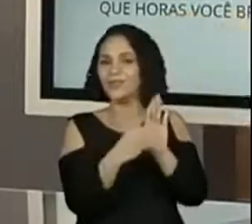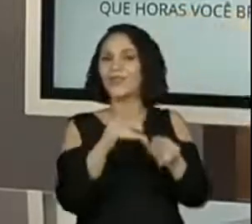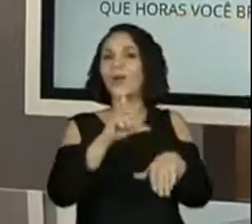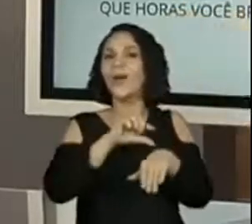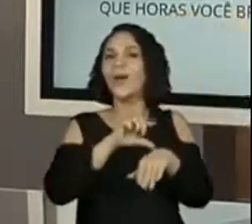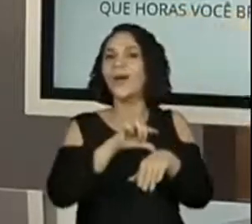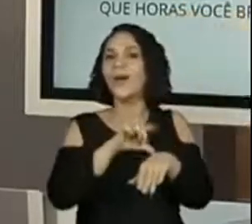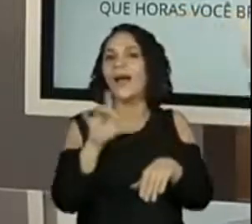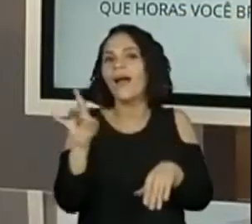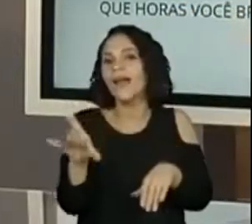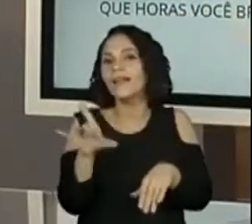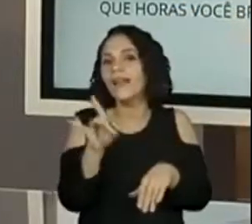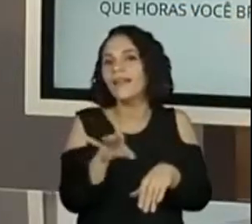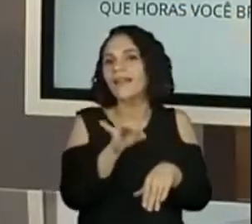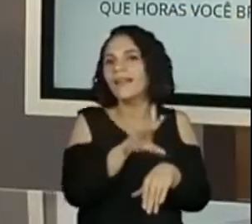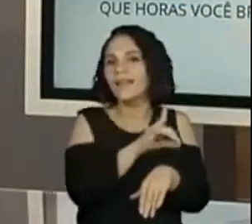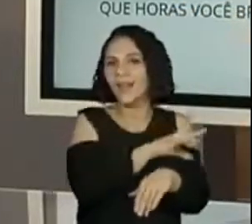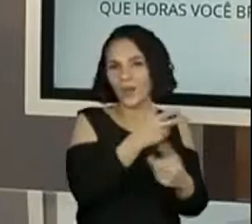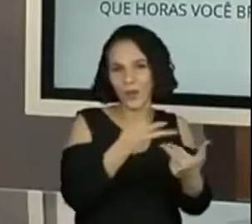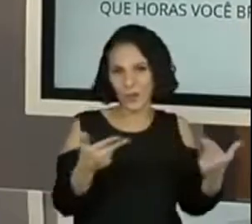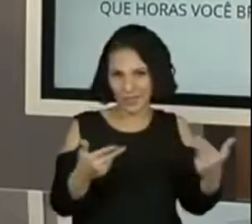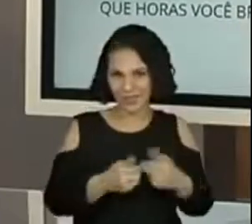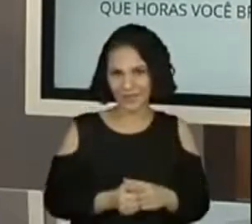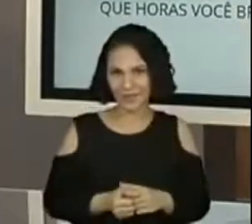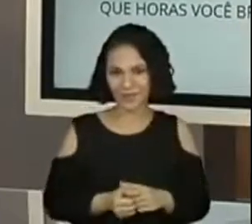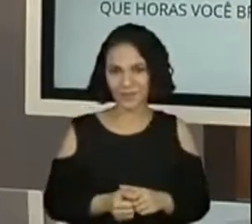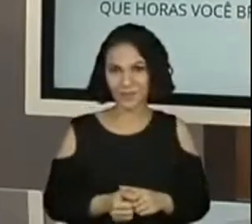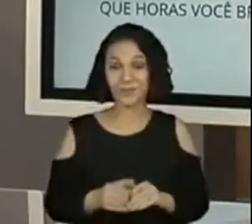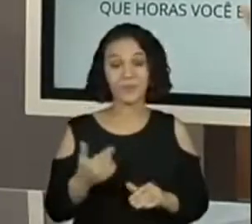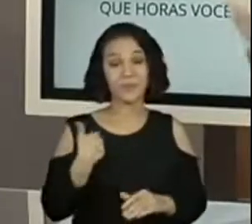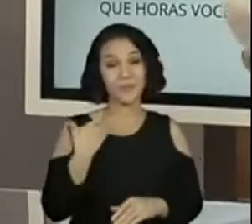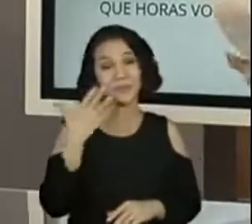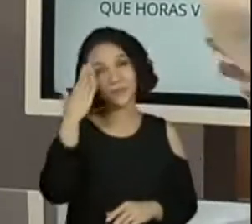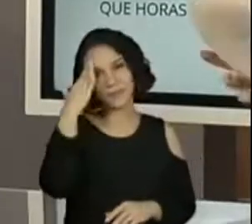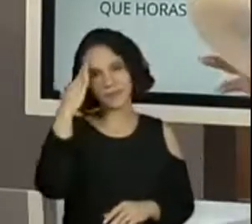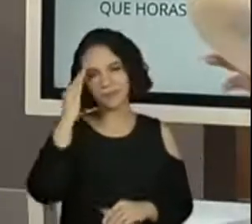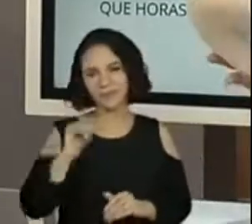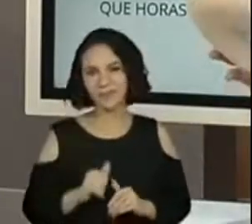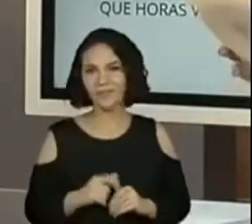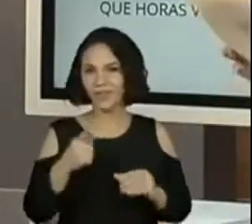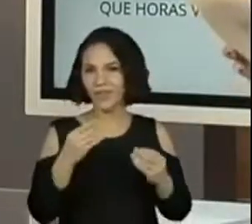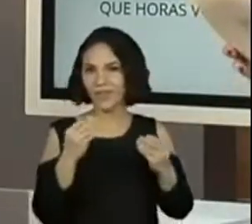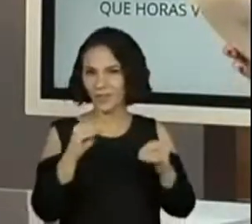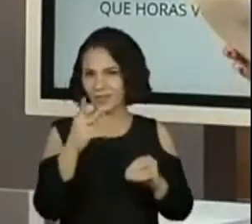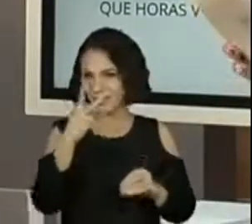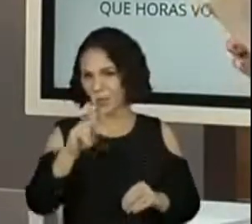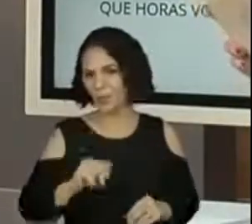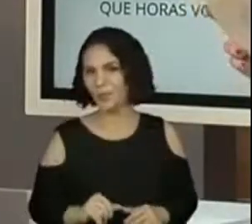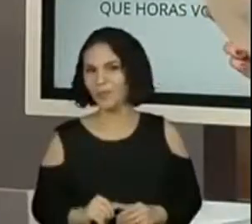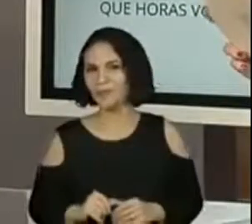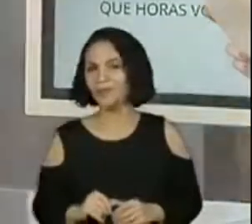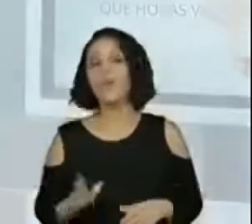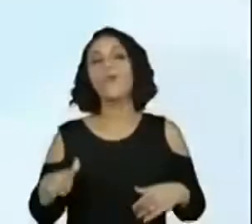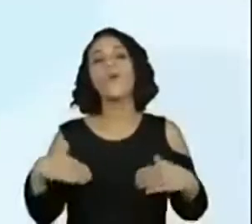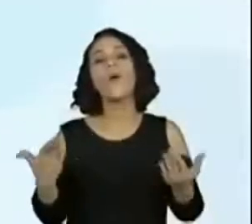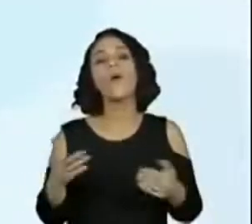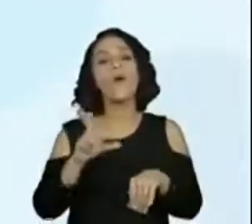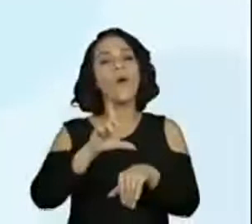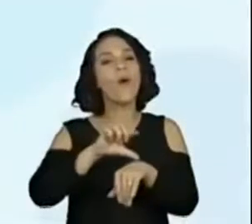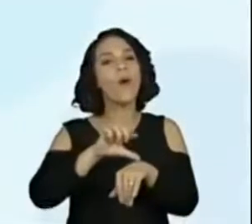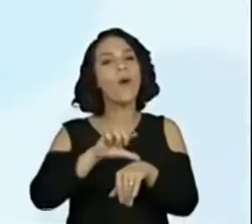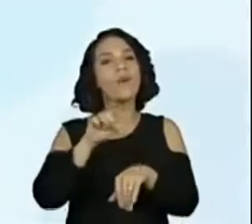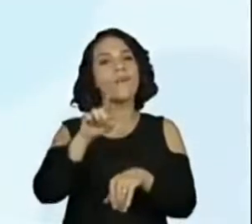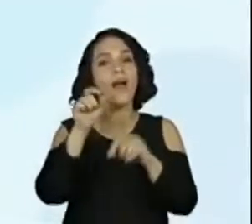fazem determinadas atividades. Eu quero saber que você marque aí no reloginho que horas